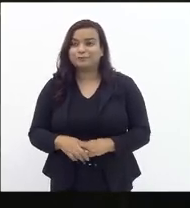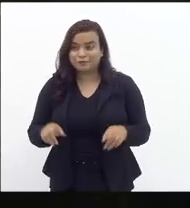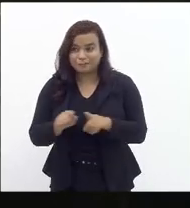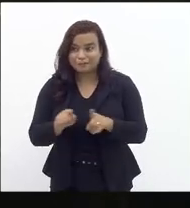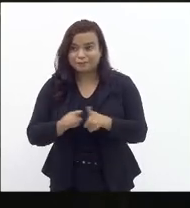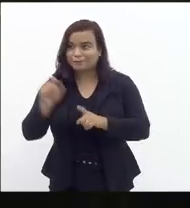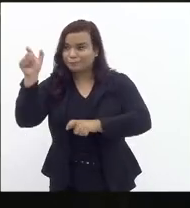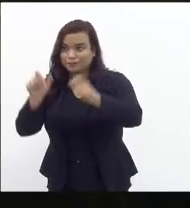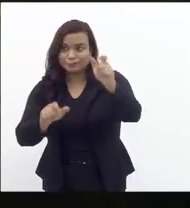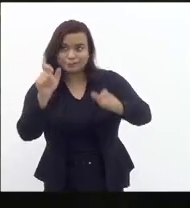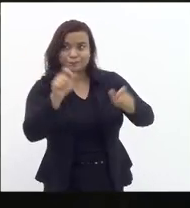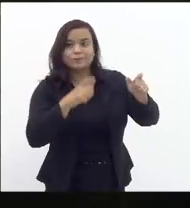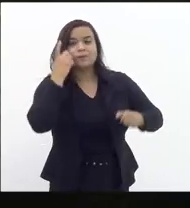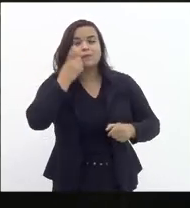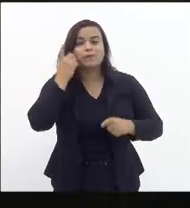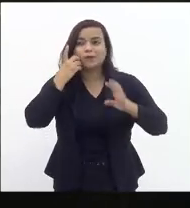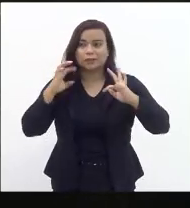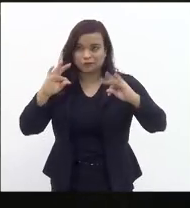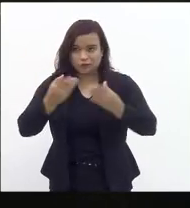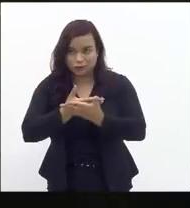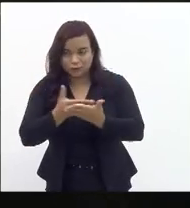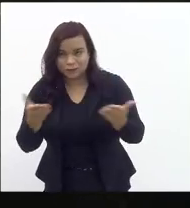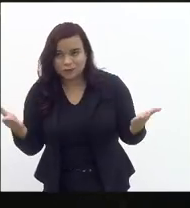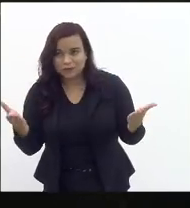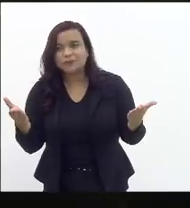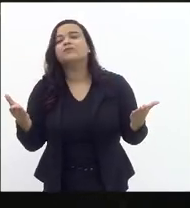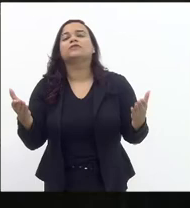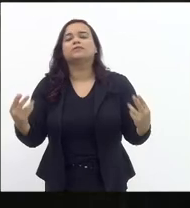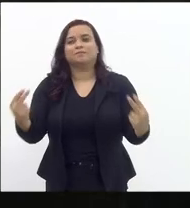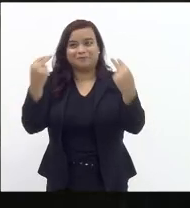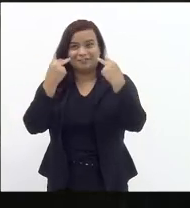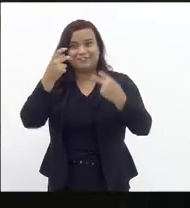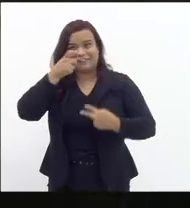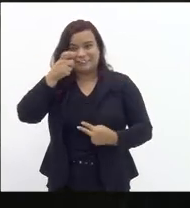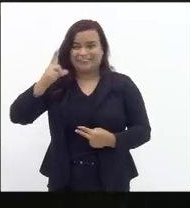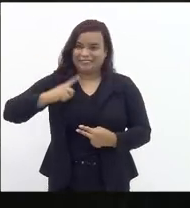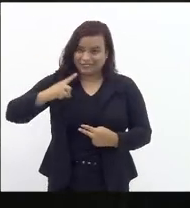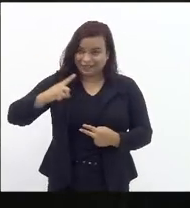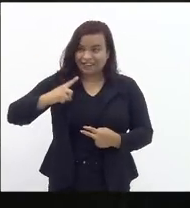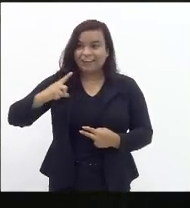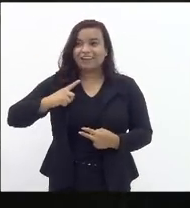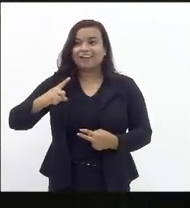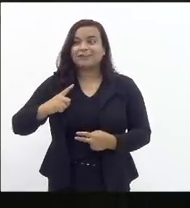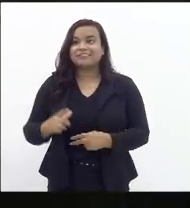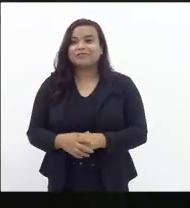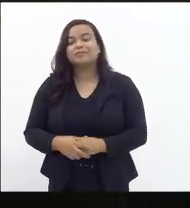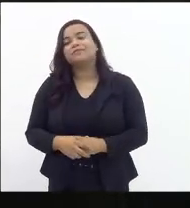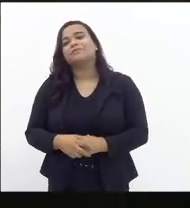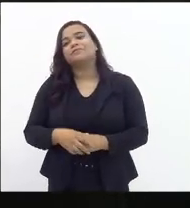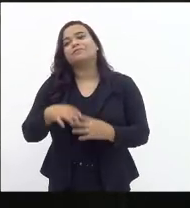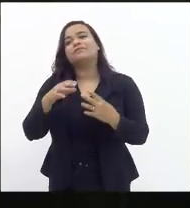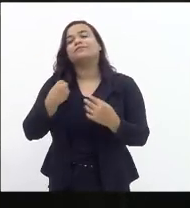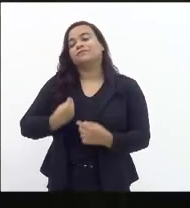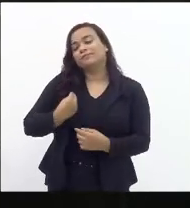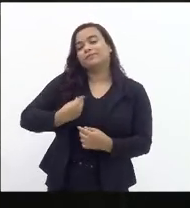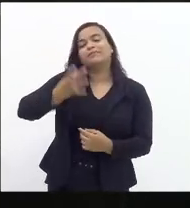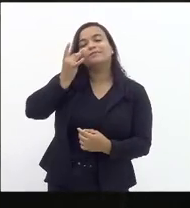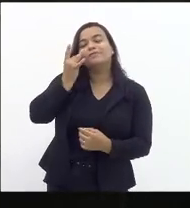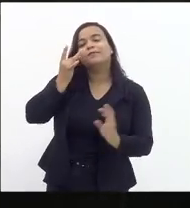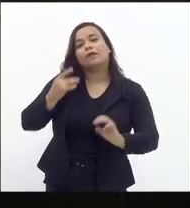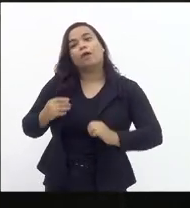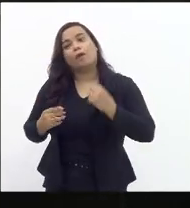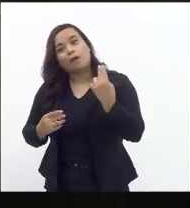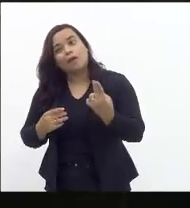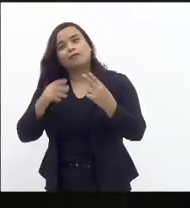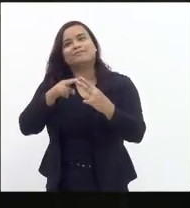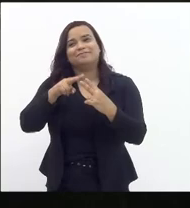senhoras e senhores deputados que nos assistem de forma presencial